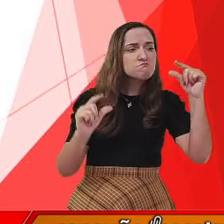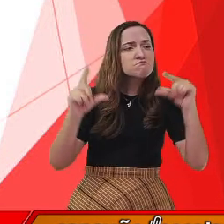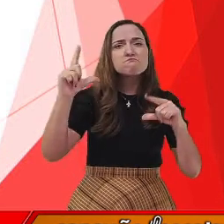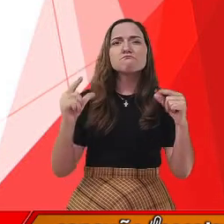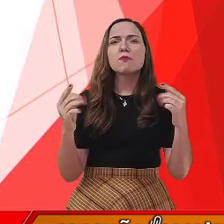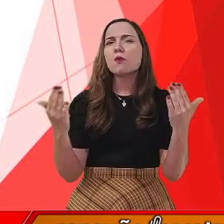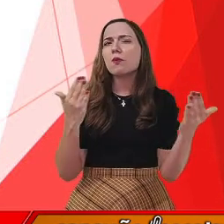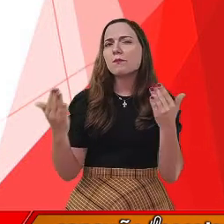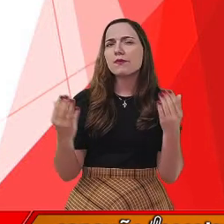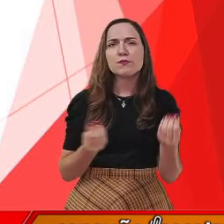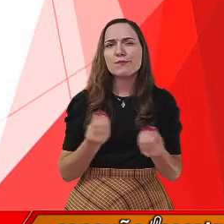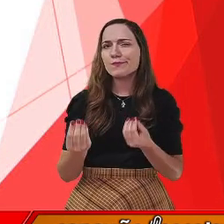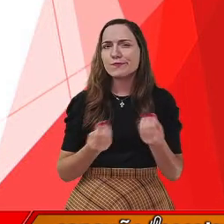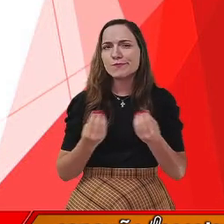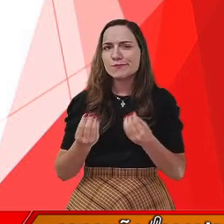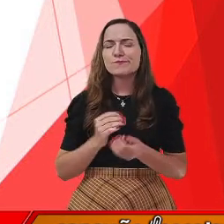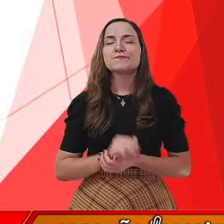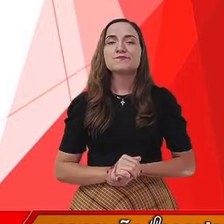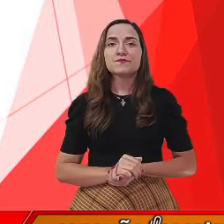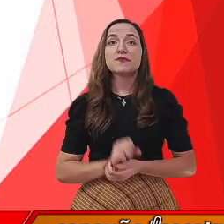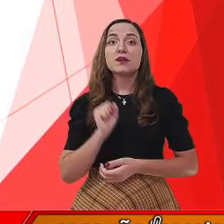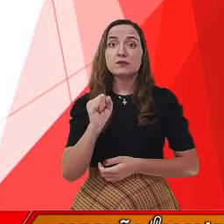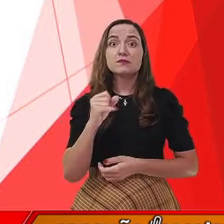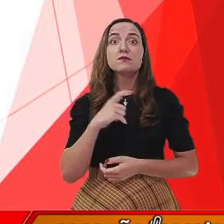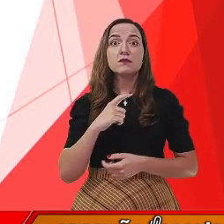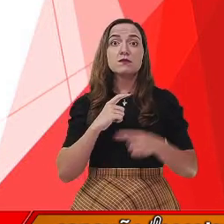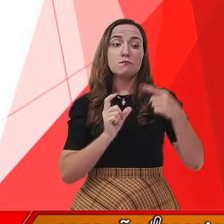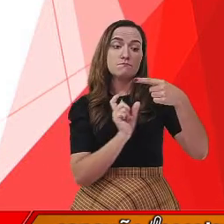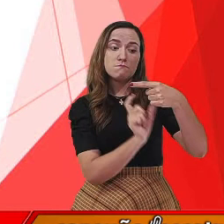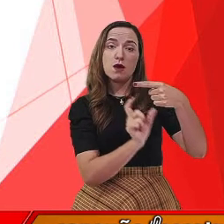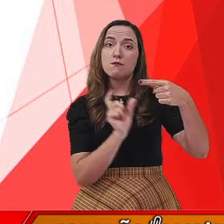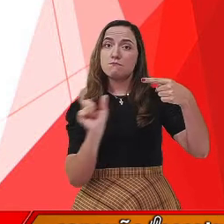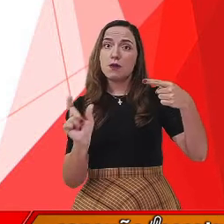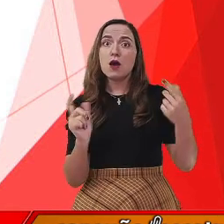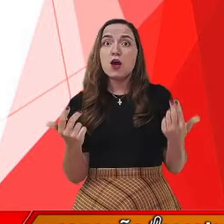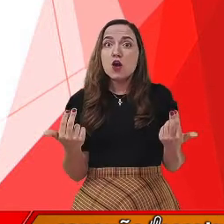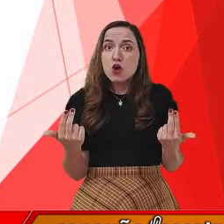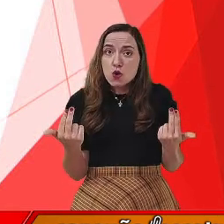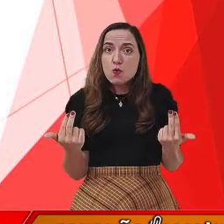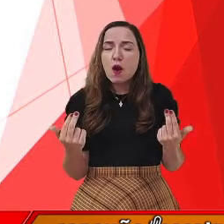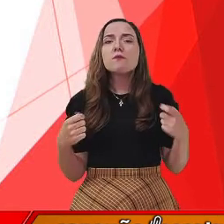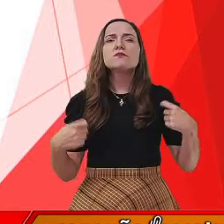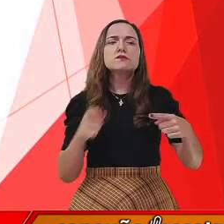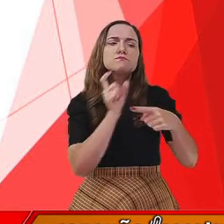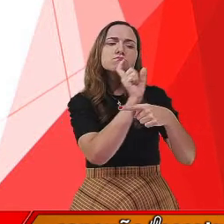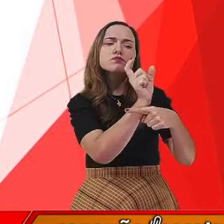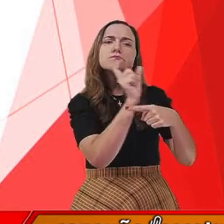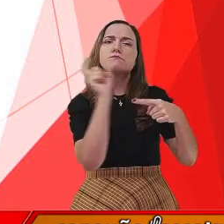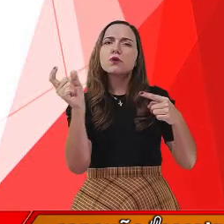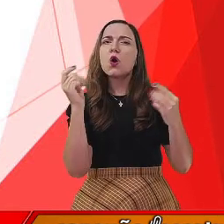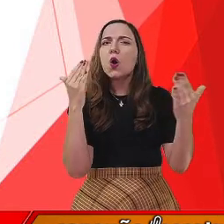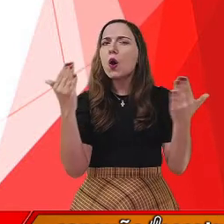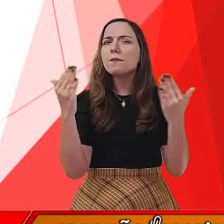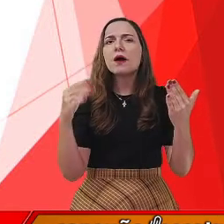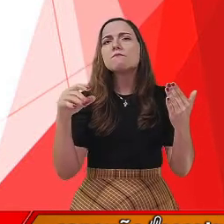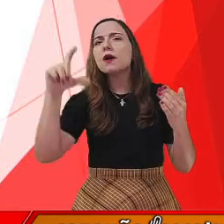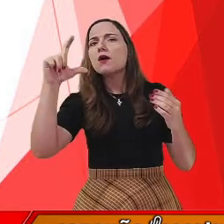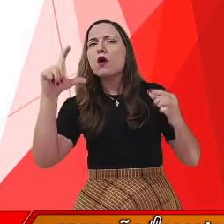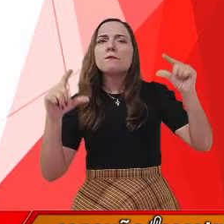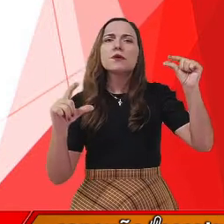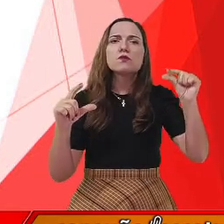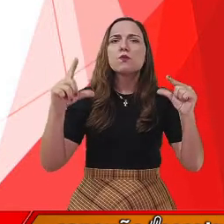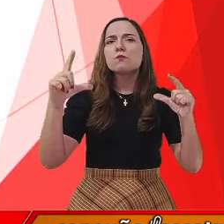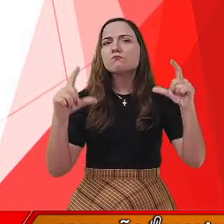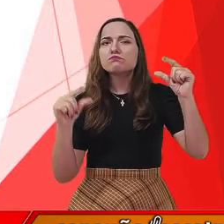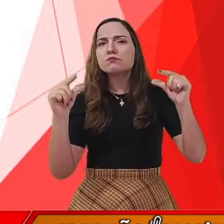maior? Quando os denominadores são iguais, basta compararmos somente o valor dos